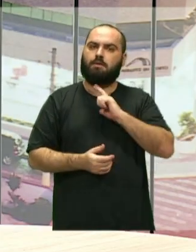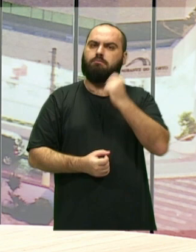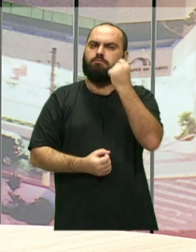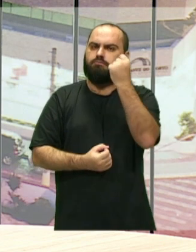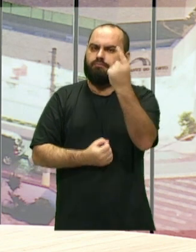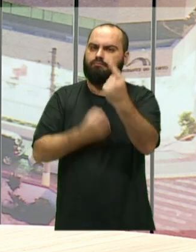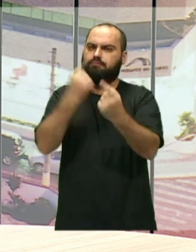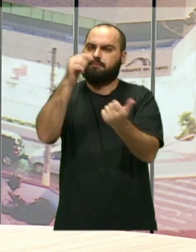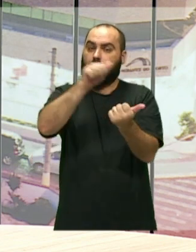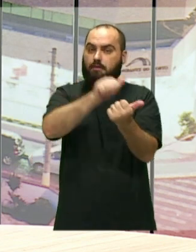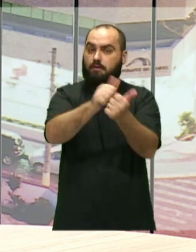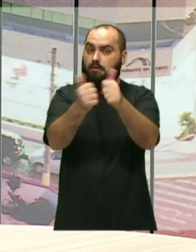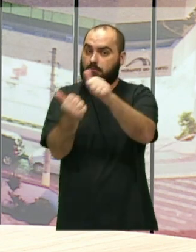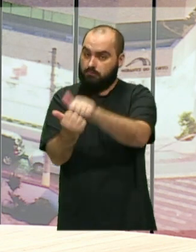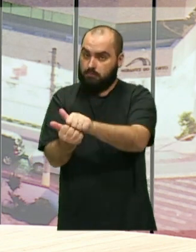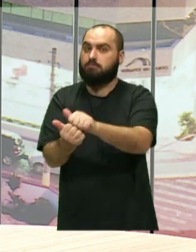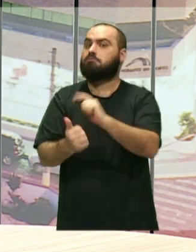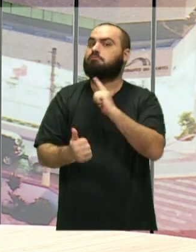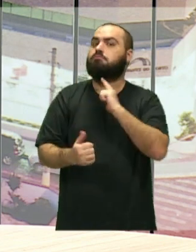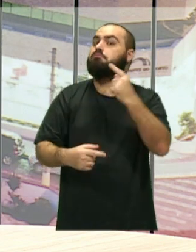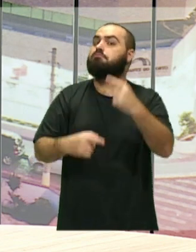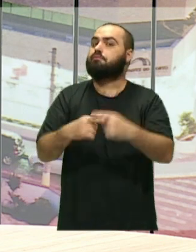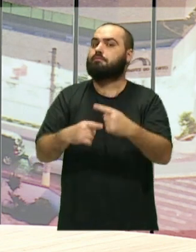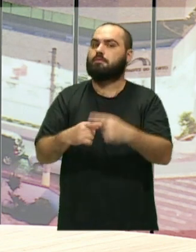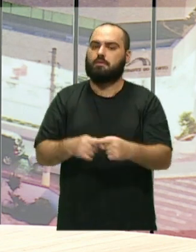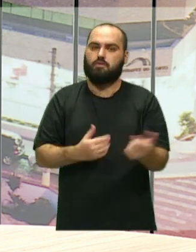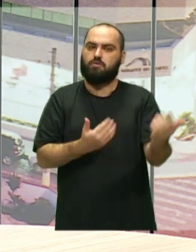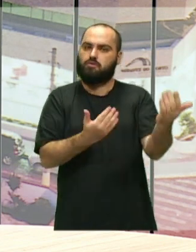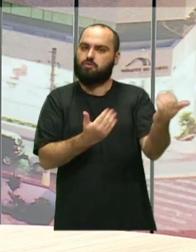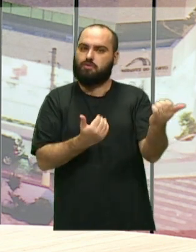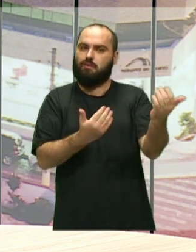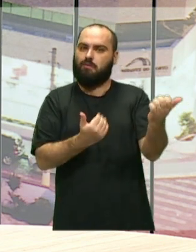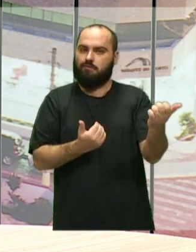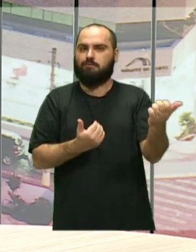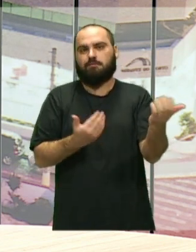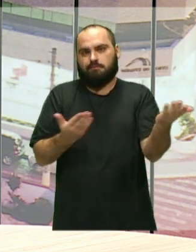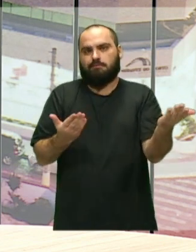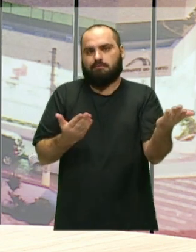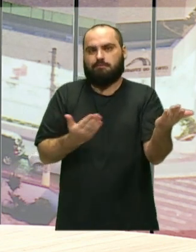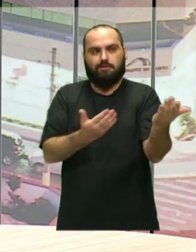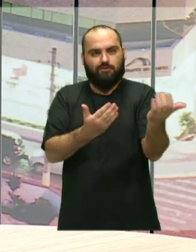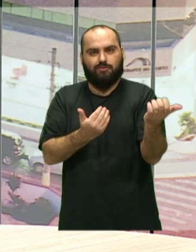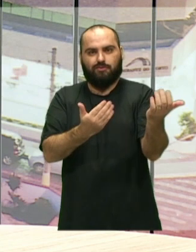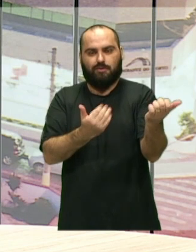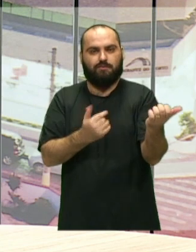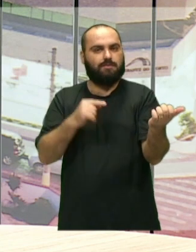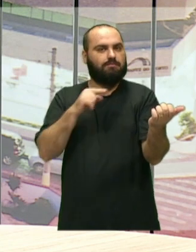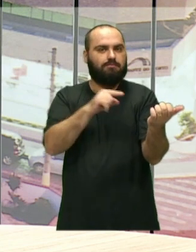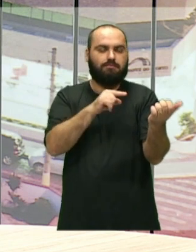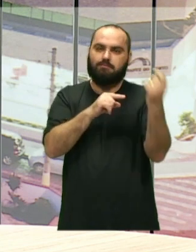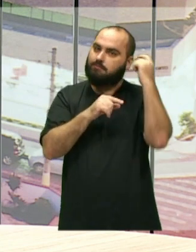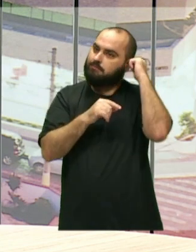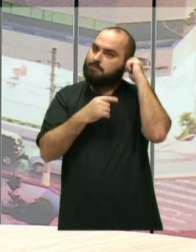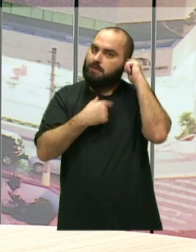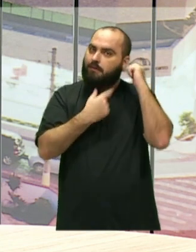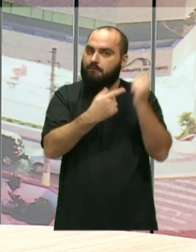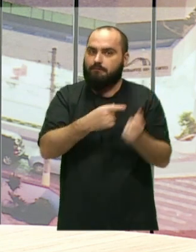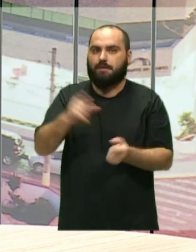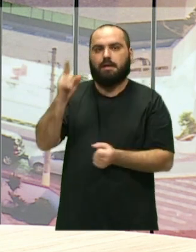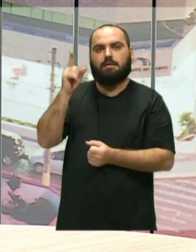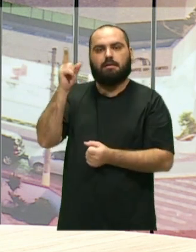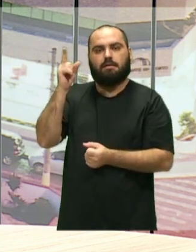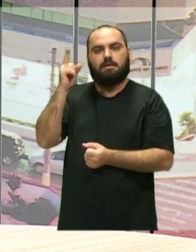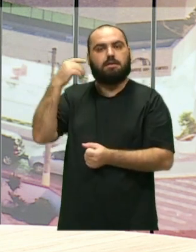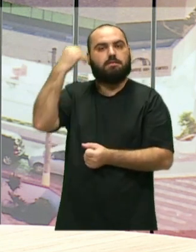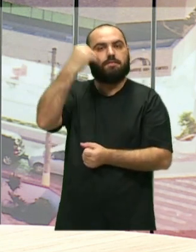adaptações né algumas adaptações porque são são jovens são adolescentes pré-adolescentes que a gente vai procurar dar